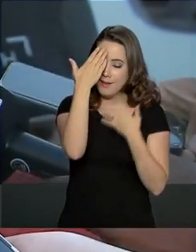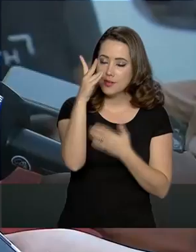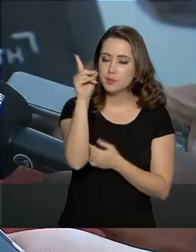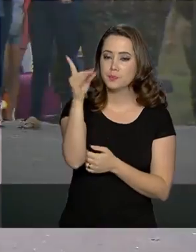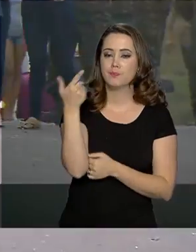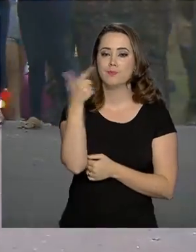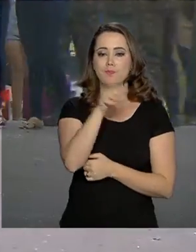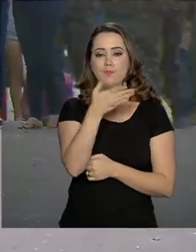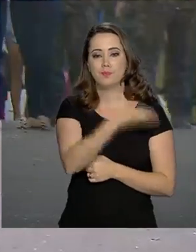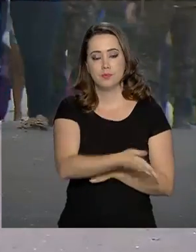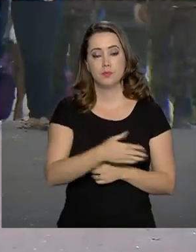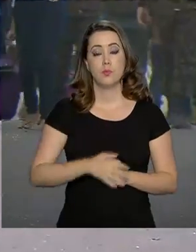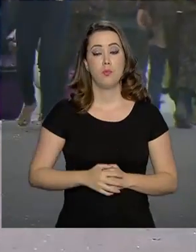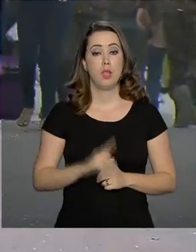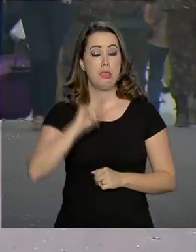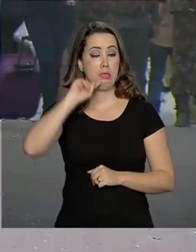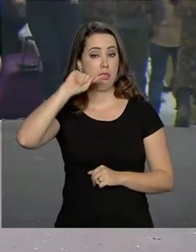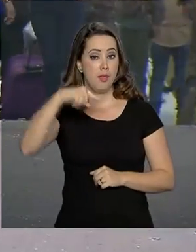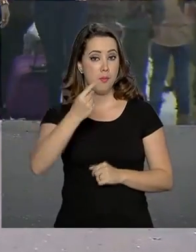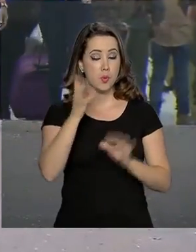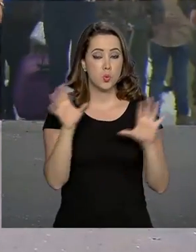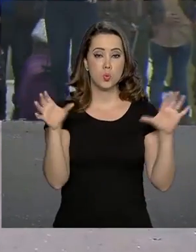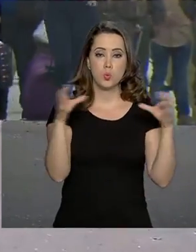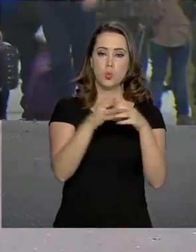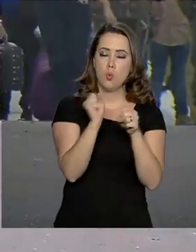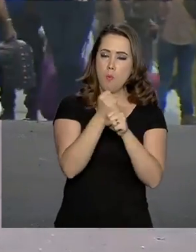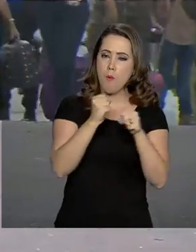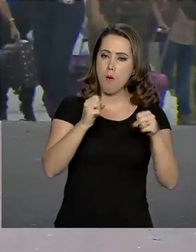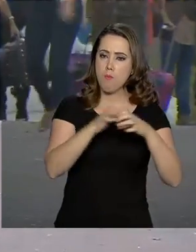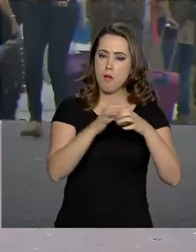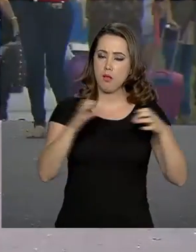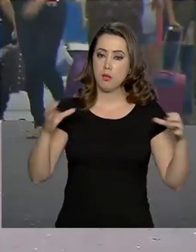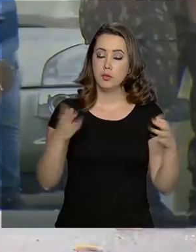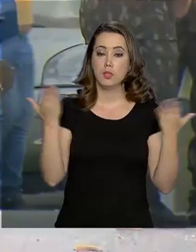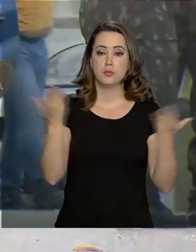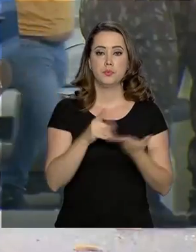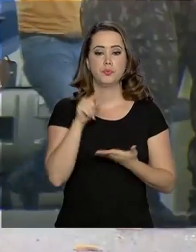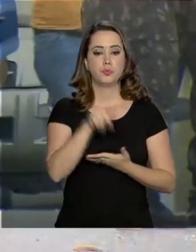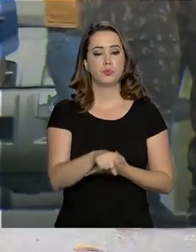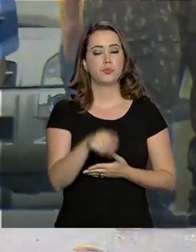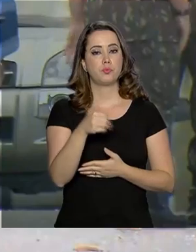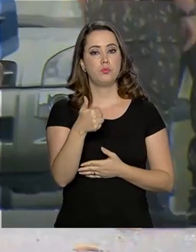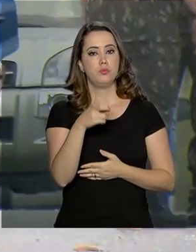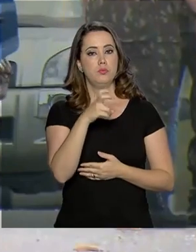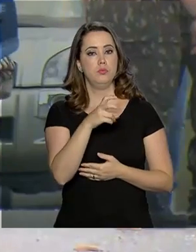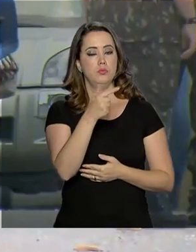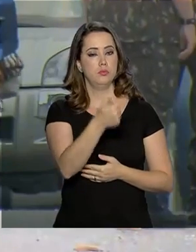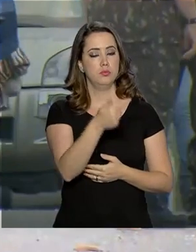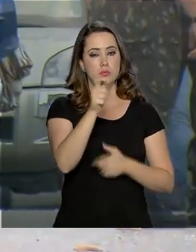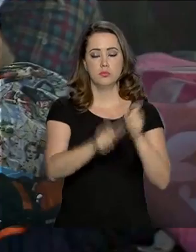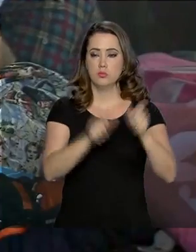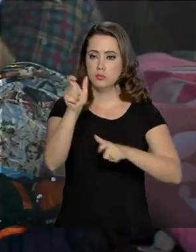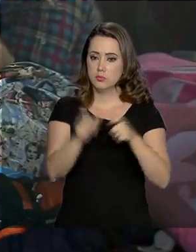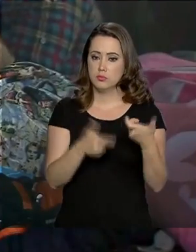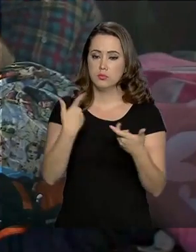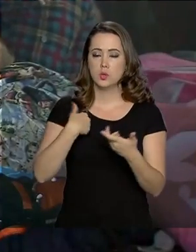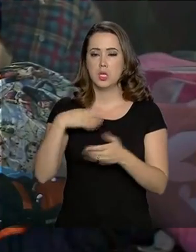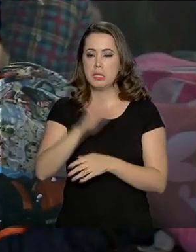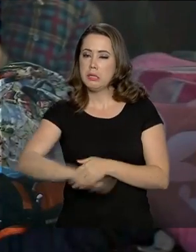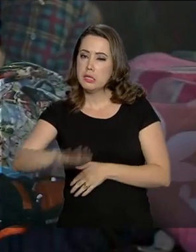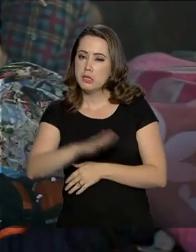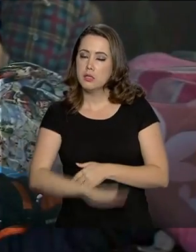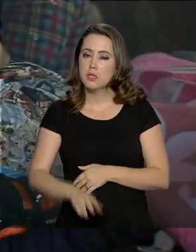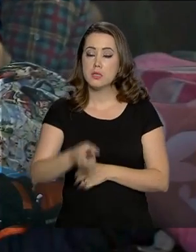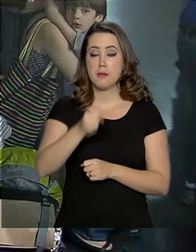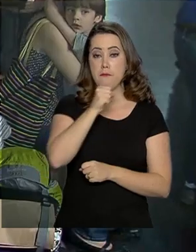gente está aqui. Mais tarde, foi a vez de um grupo maior. Desta vez, 152 pessoas, entre